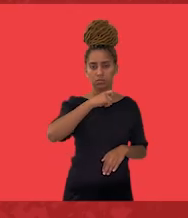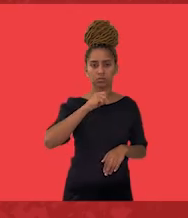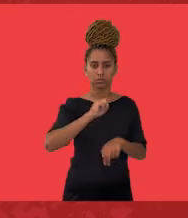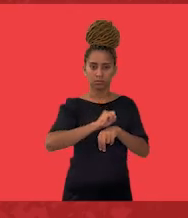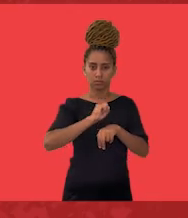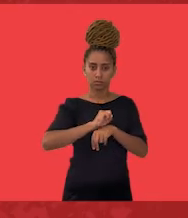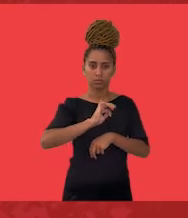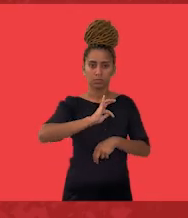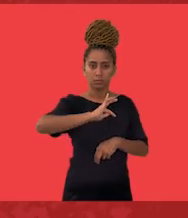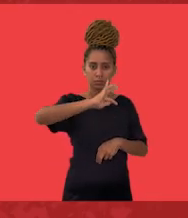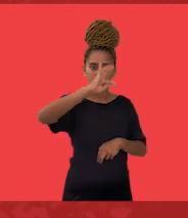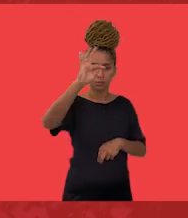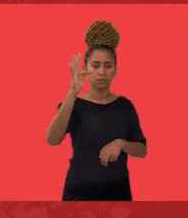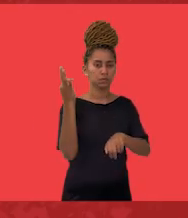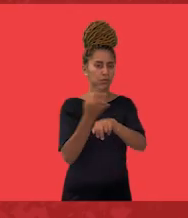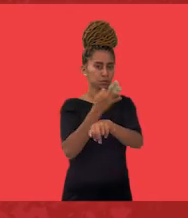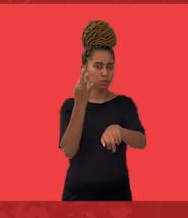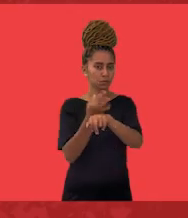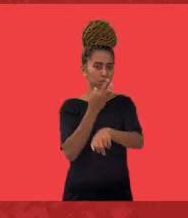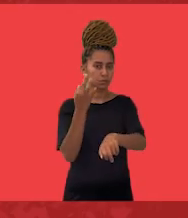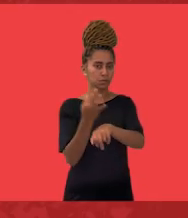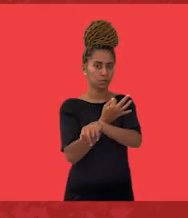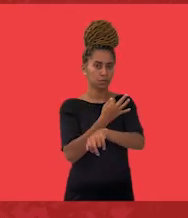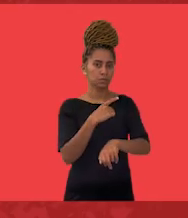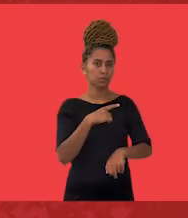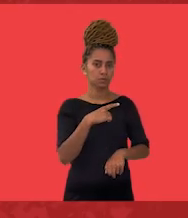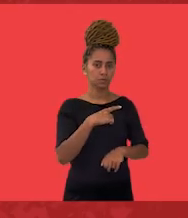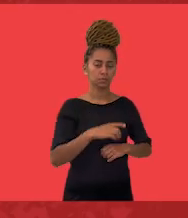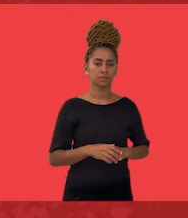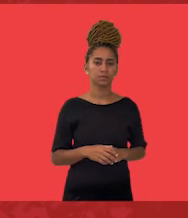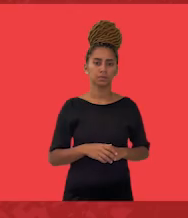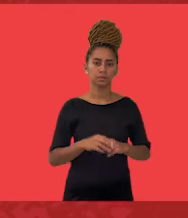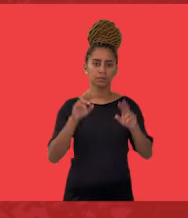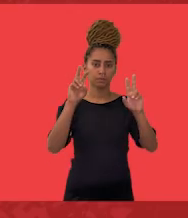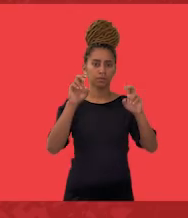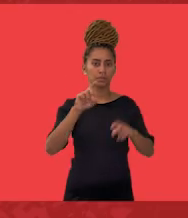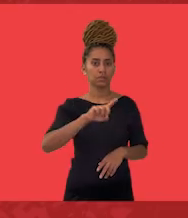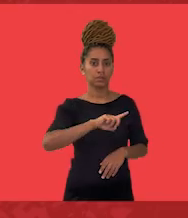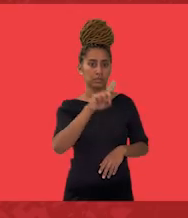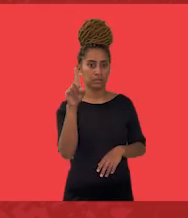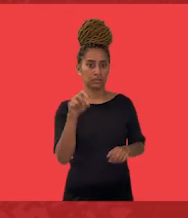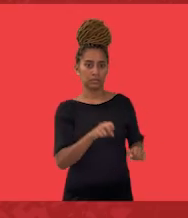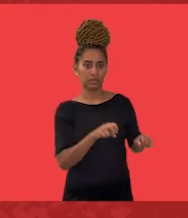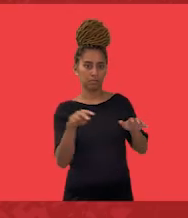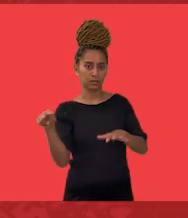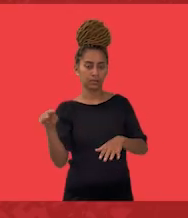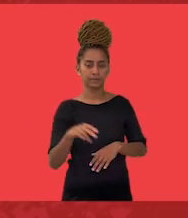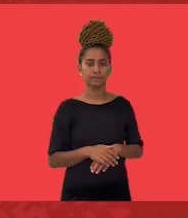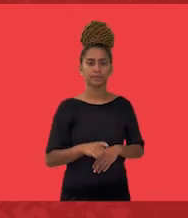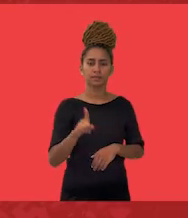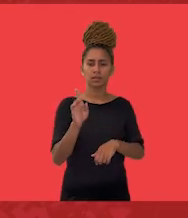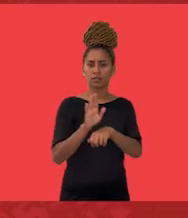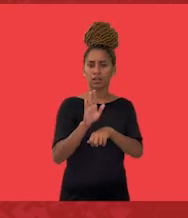glamour, no meio do olho do trópico. Guardo para amanhã meus